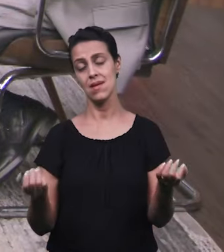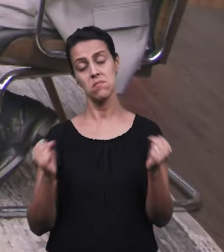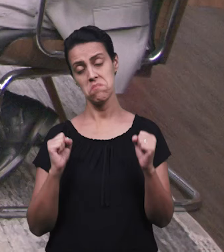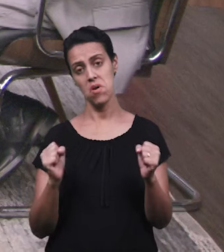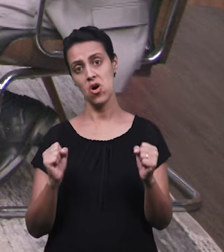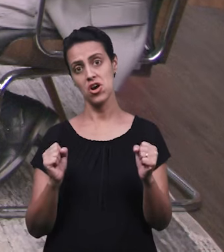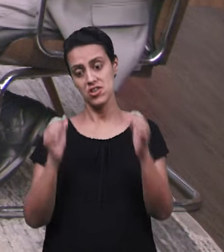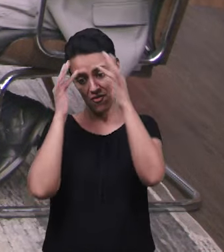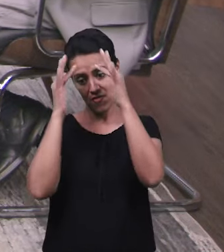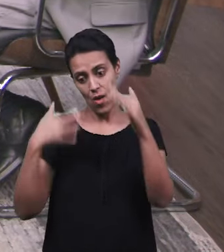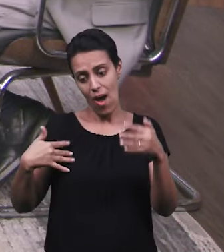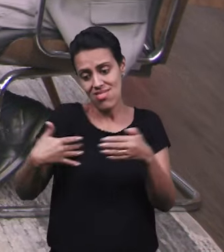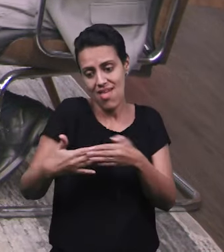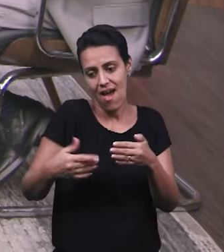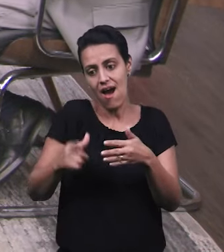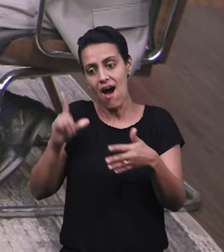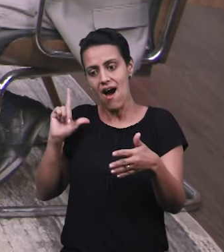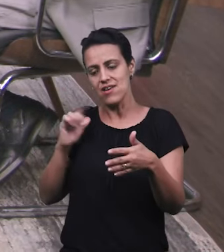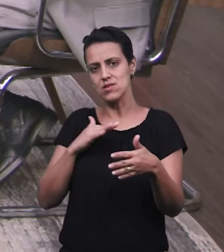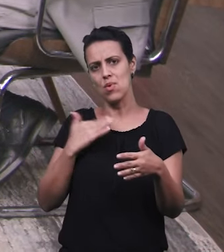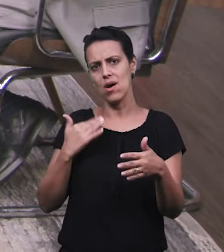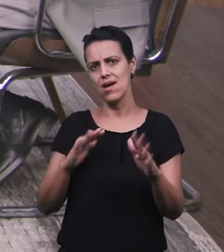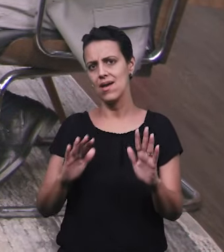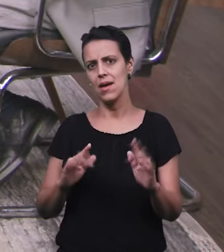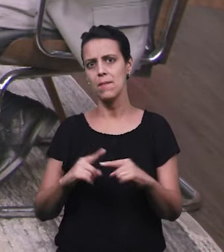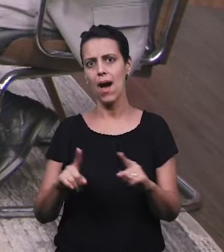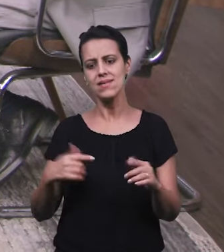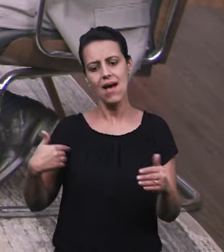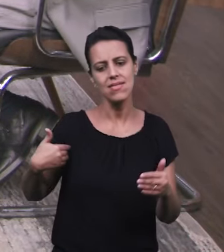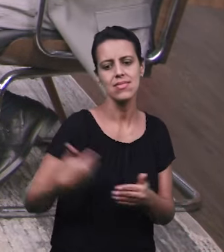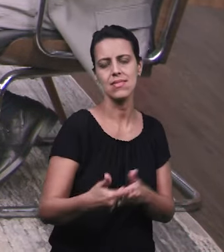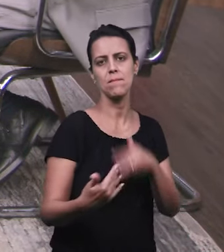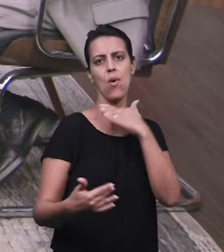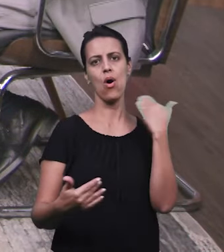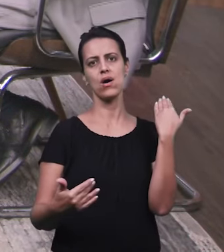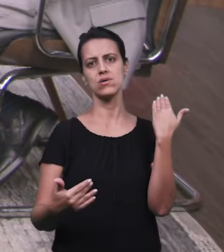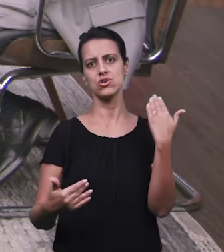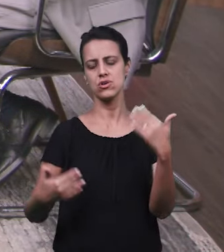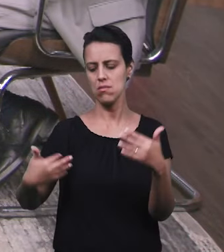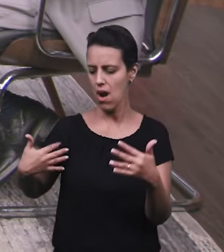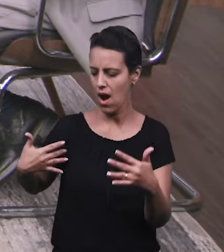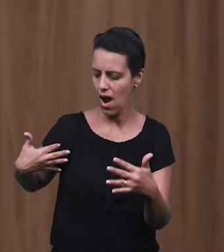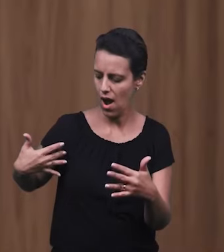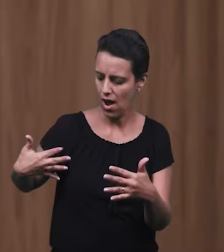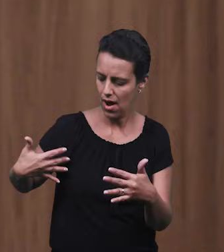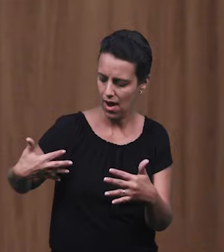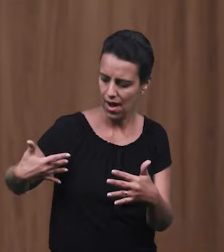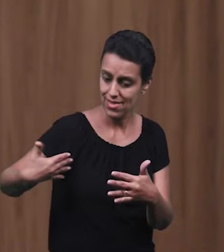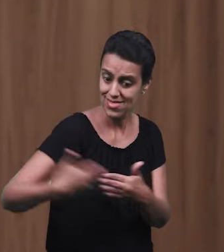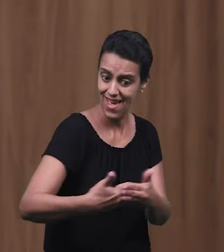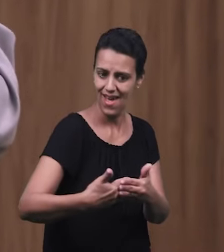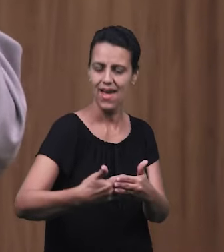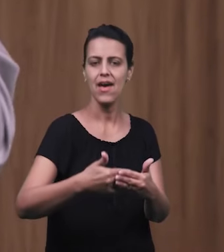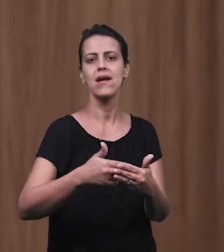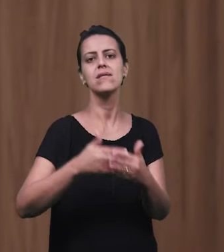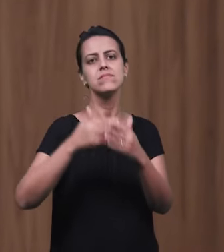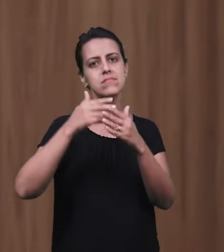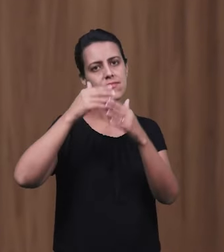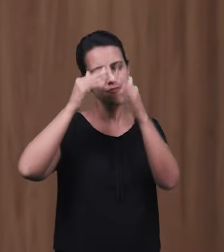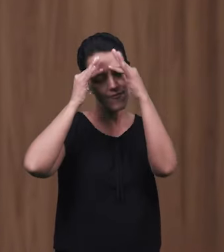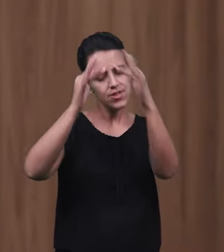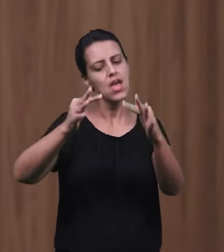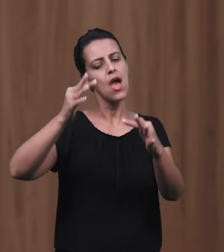véspera. Né? Mas, até a morte. Qualquer um, né? Eu sou fiel até a véspera, mas até a última hora. Até ser